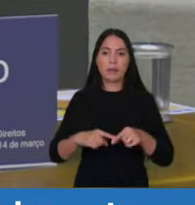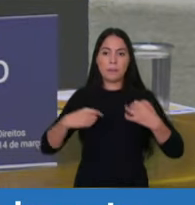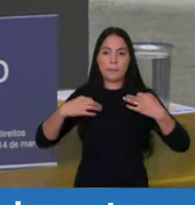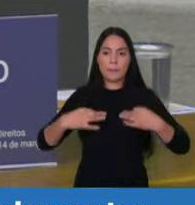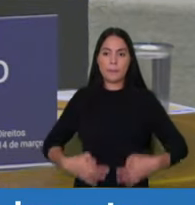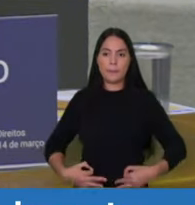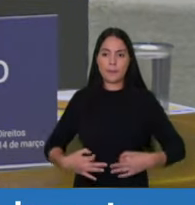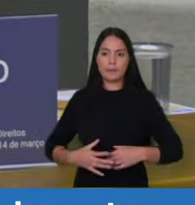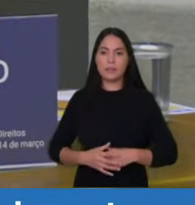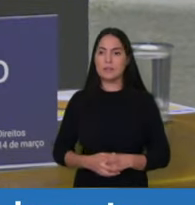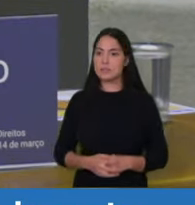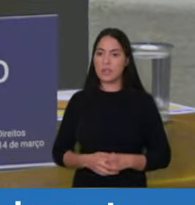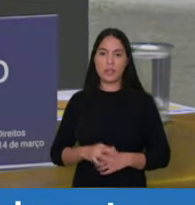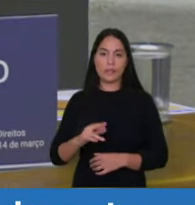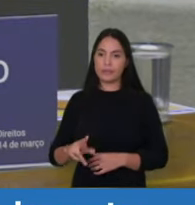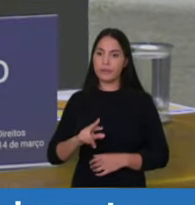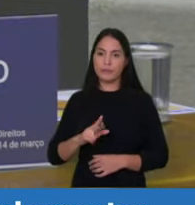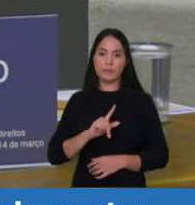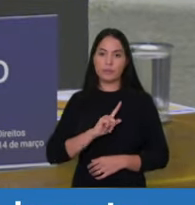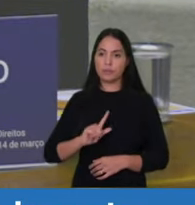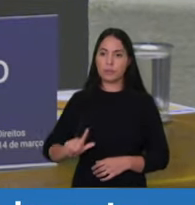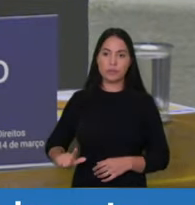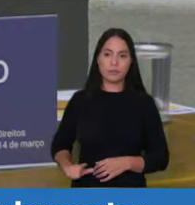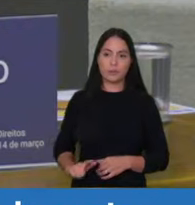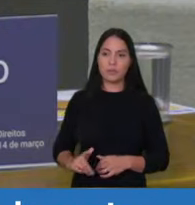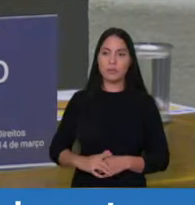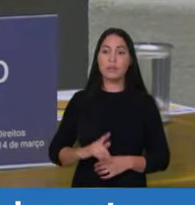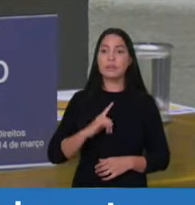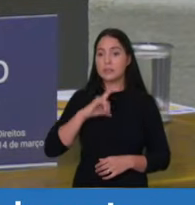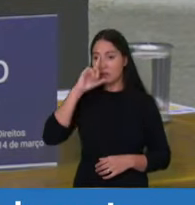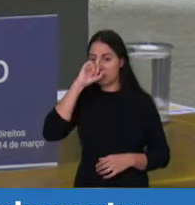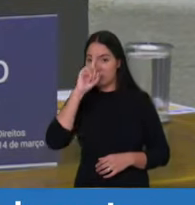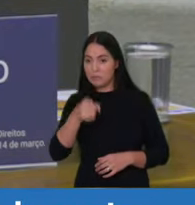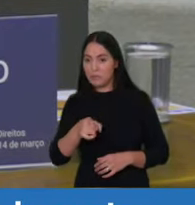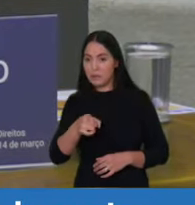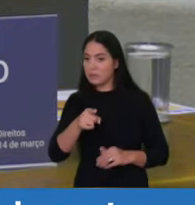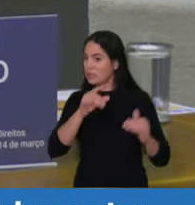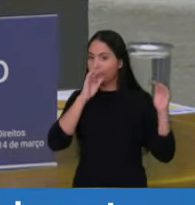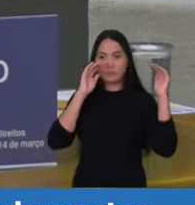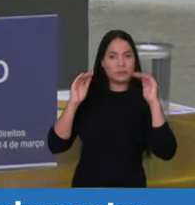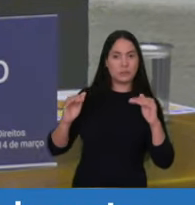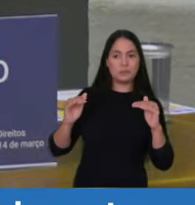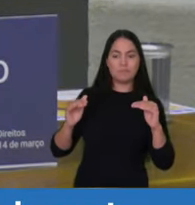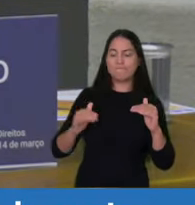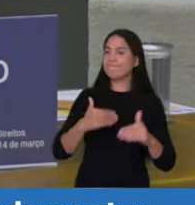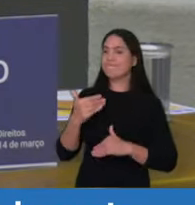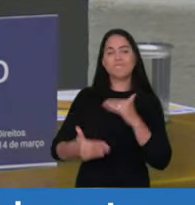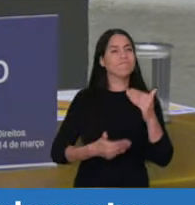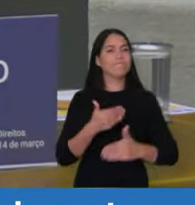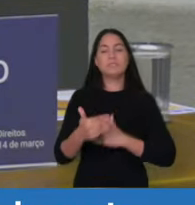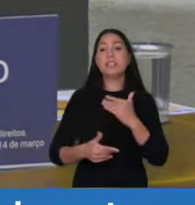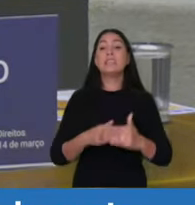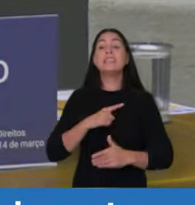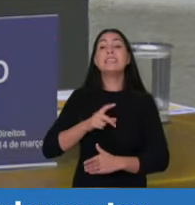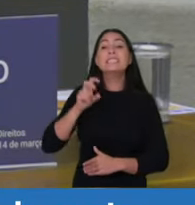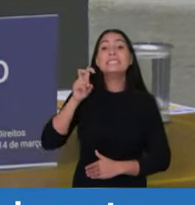do Estado, mandos e desmandos, nada avançava. 5 delegados